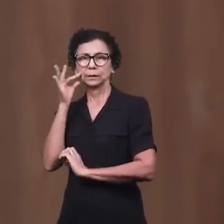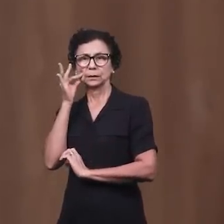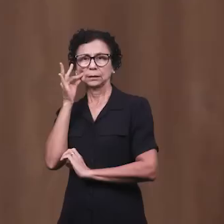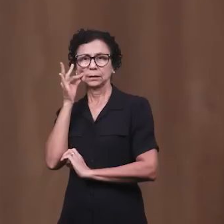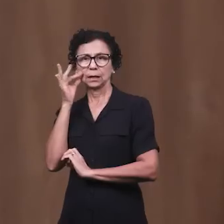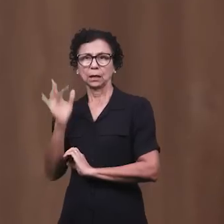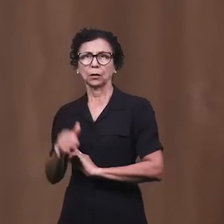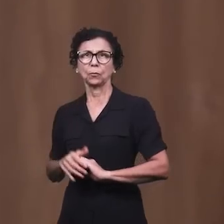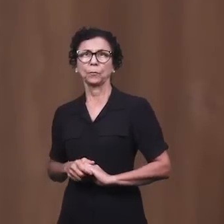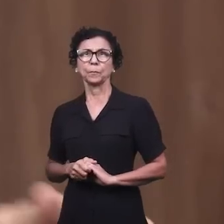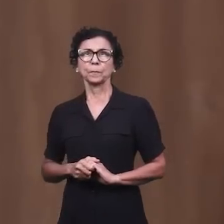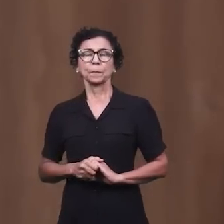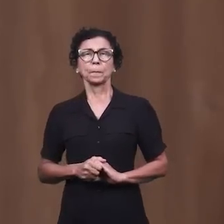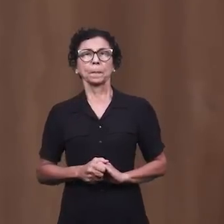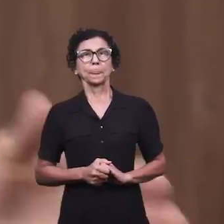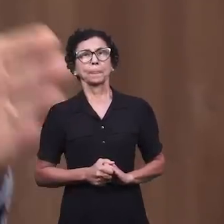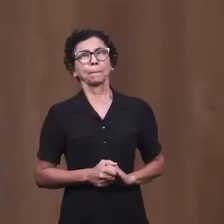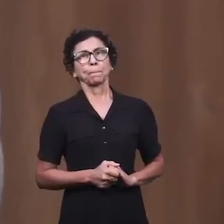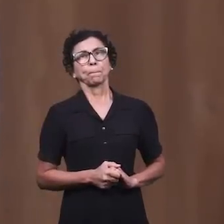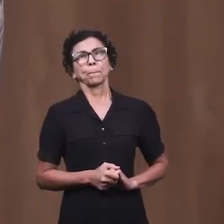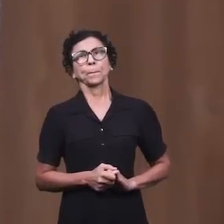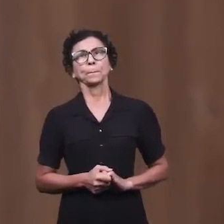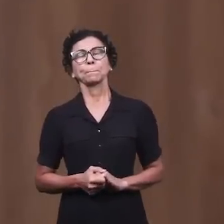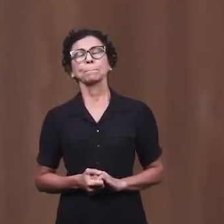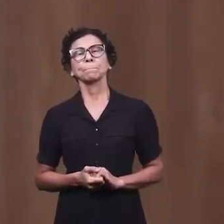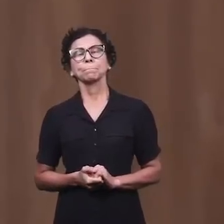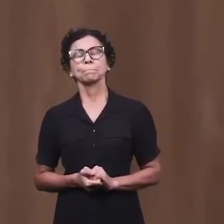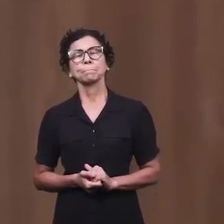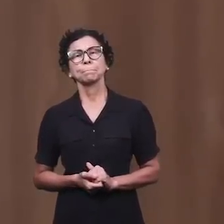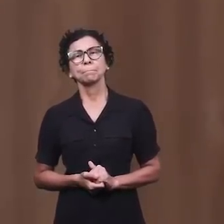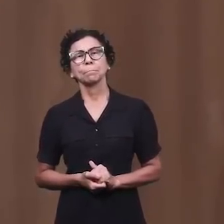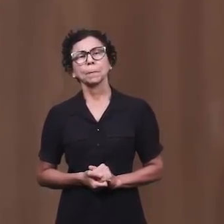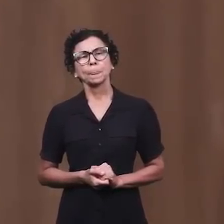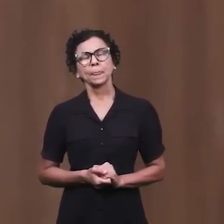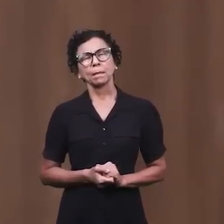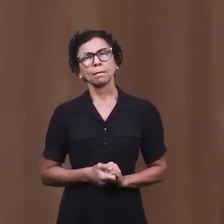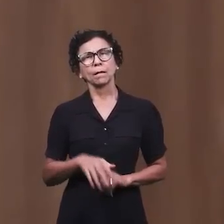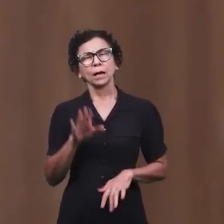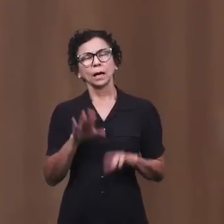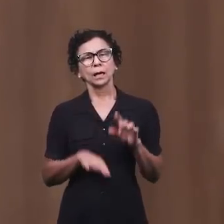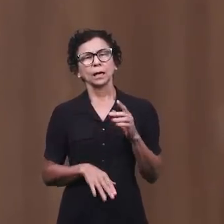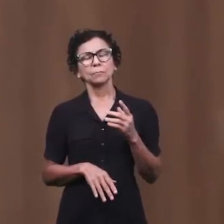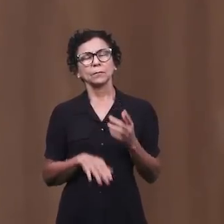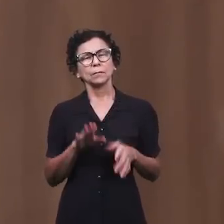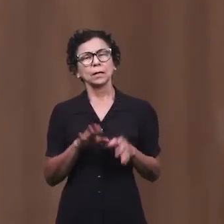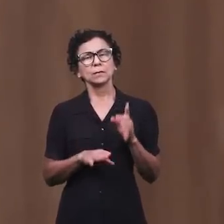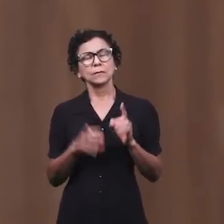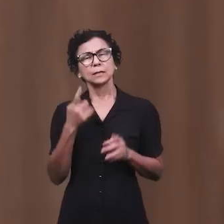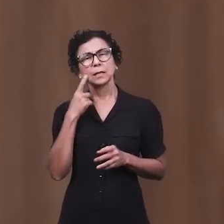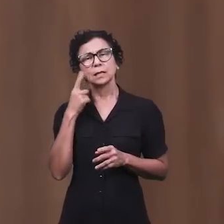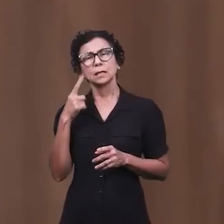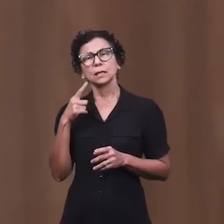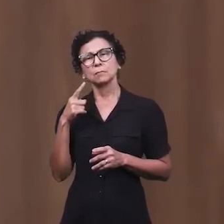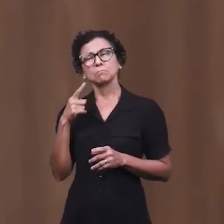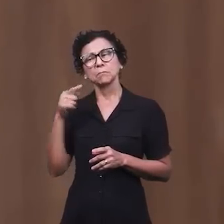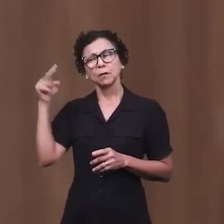tal, não sei o que lá. Como eu chamo, ele sempre vinha aqui, você ficava em Vitória, eu quero ir a uma igreja, eu digo,